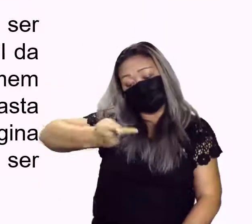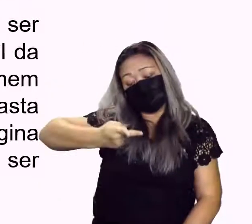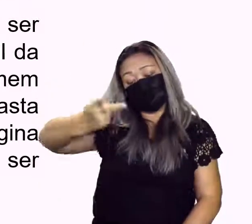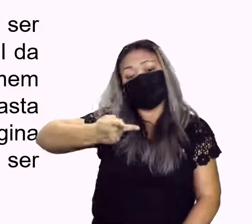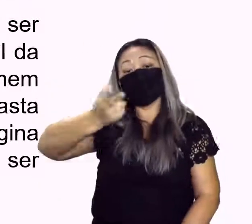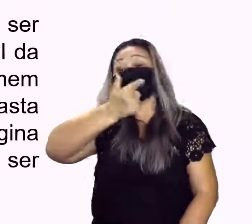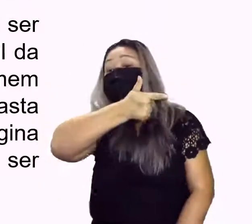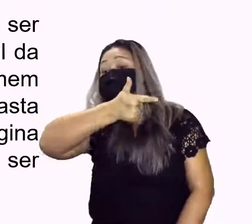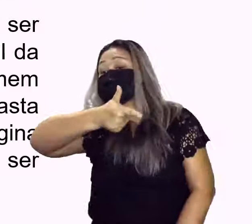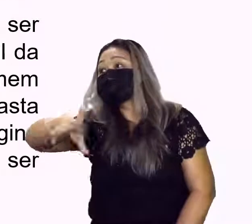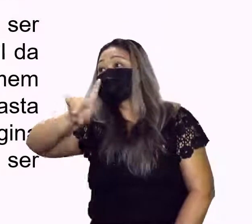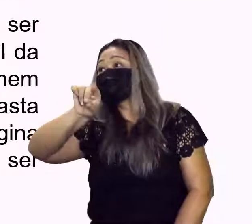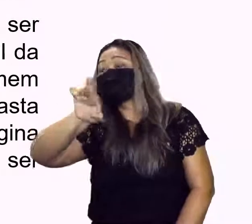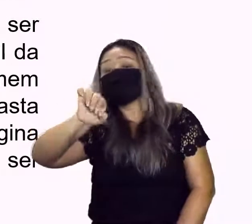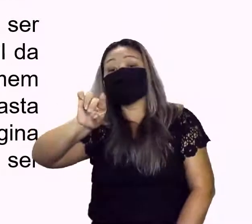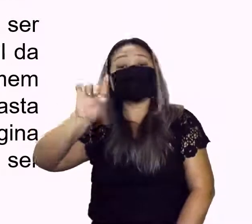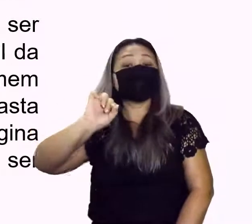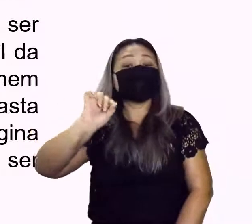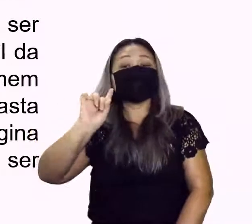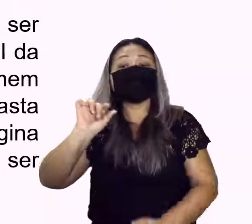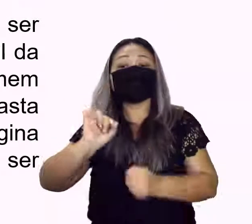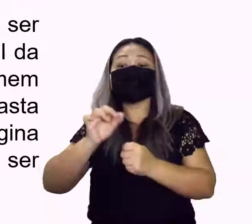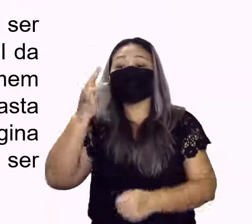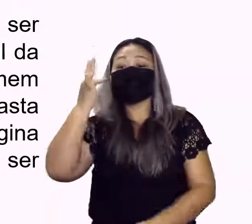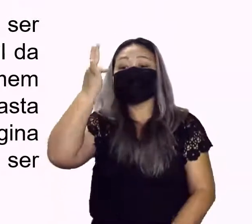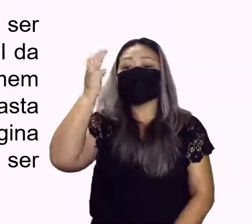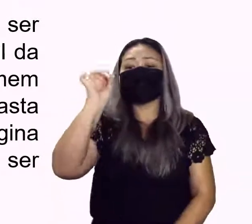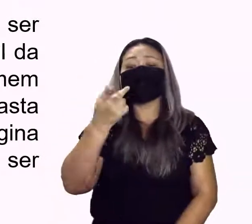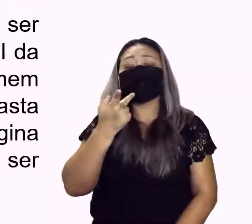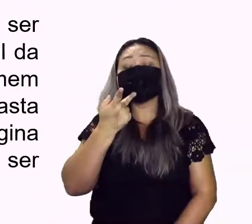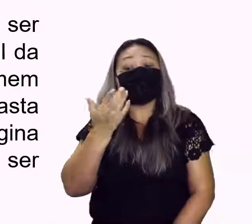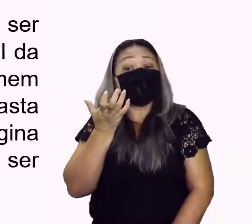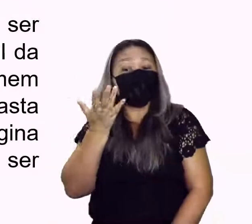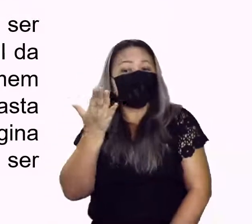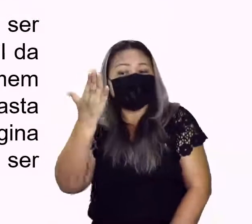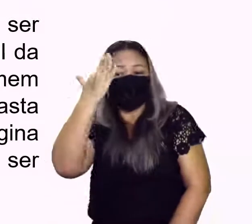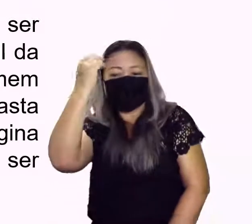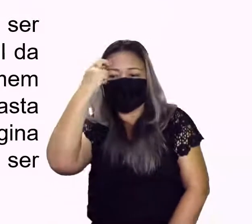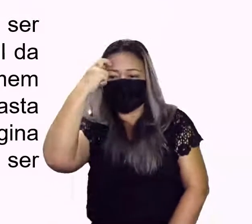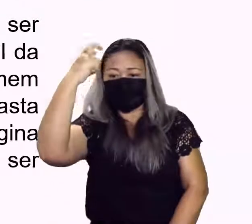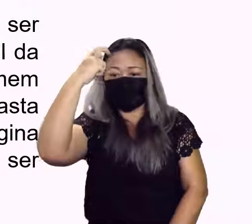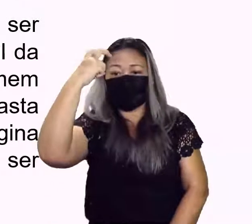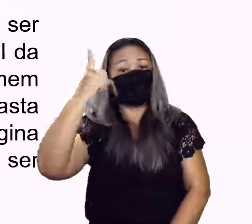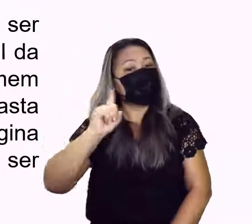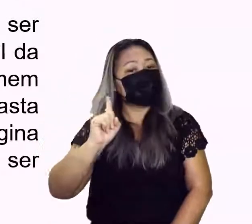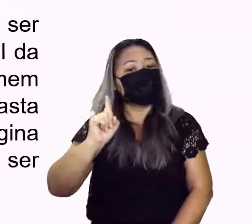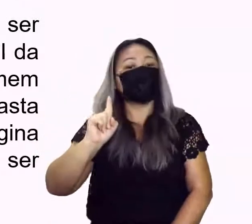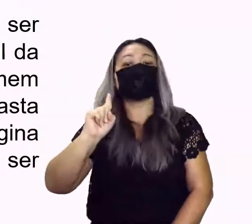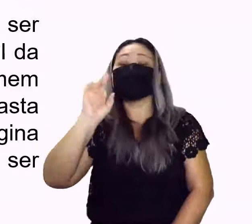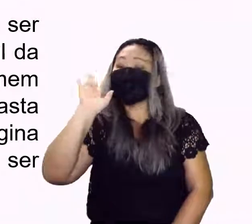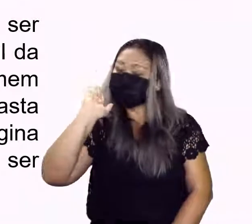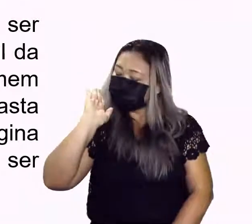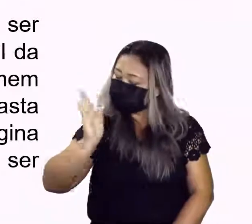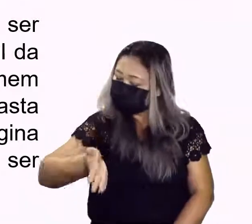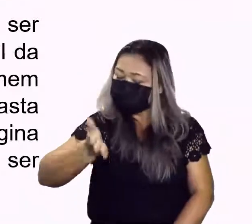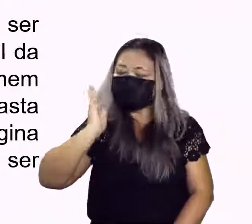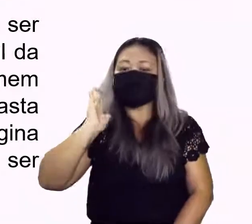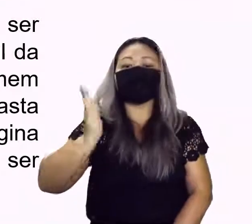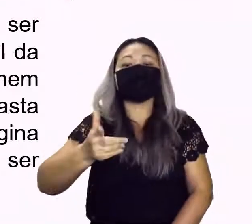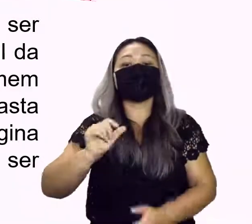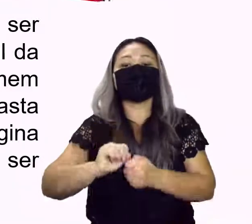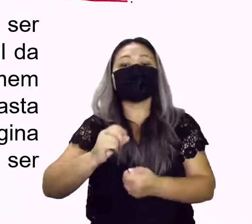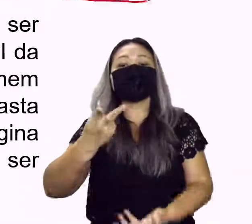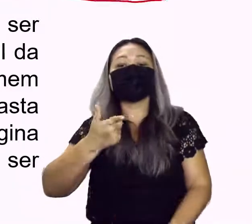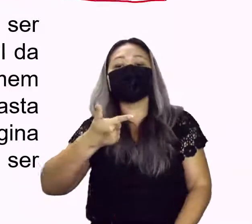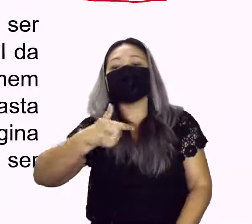Deus filosofa ou deseja ser sábio. Pois é, assim ele já o é, né? Assim como se alguém mais é sábio,